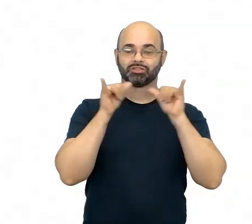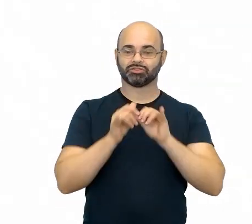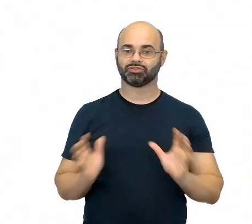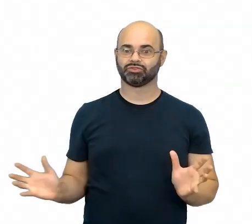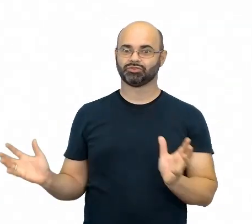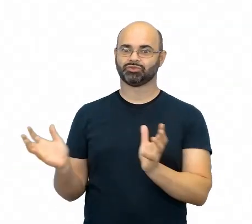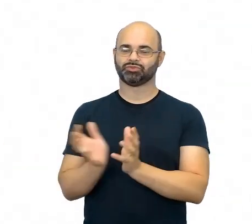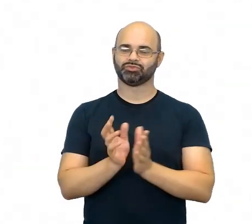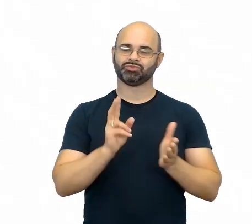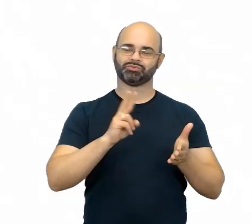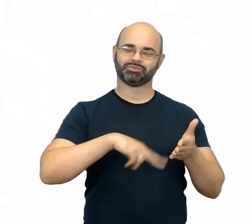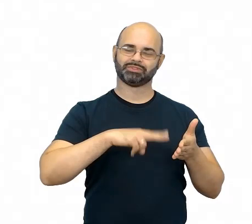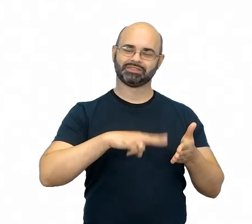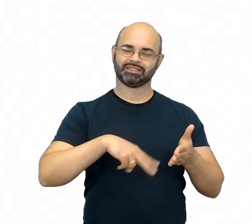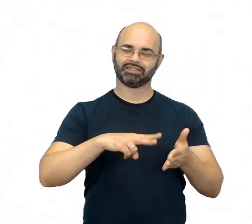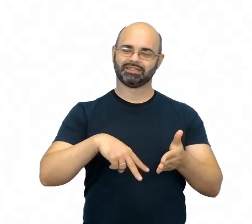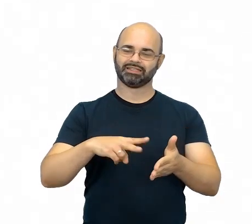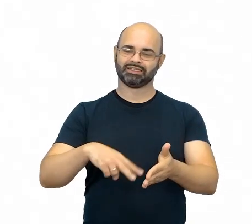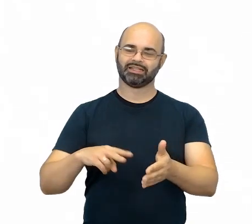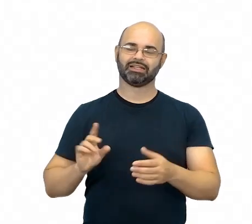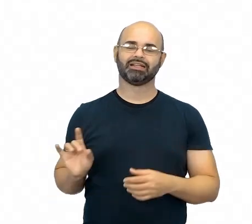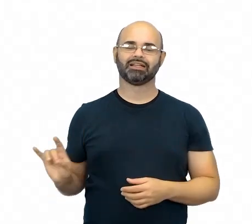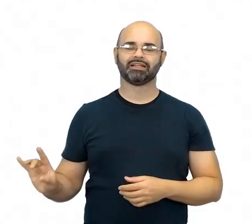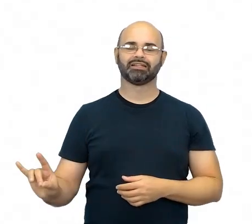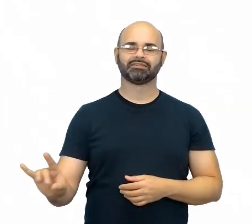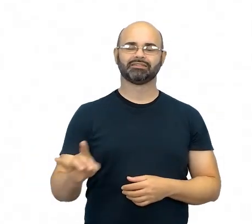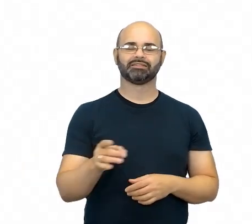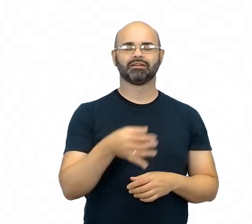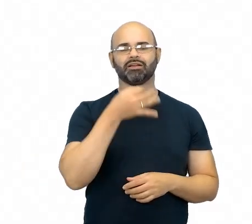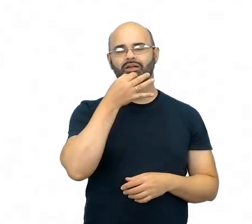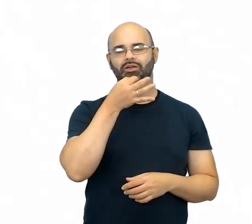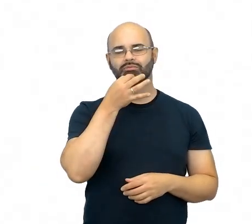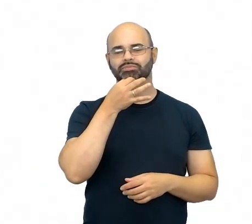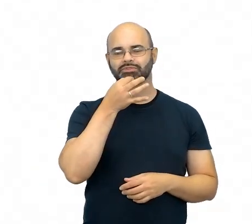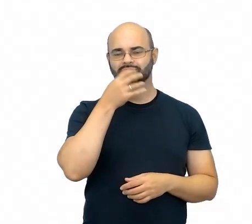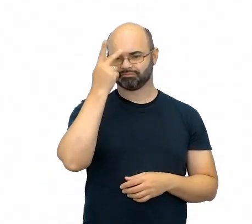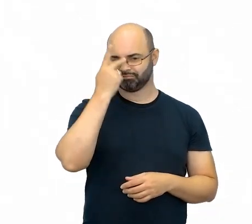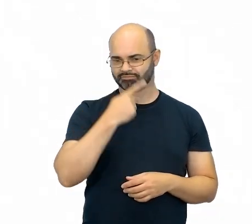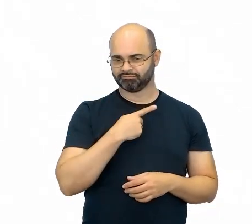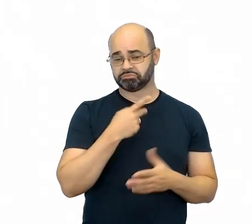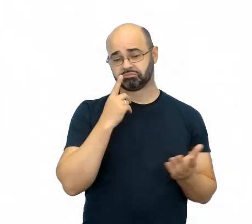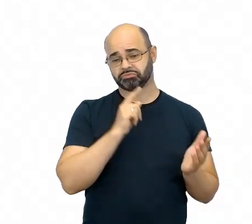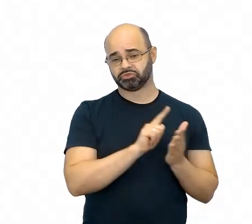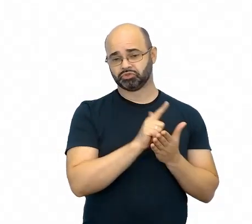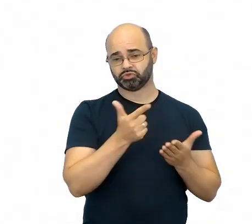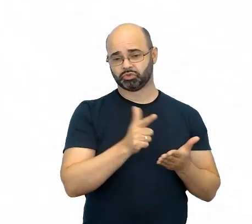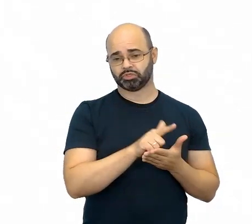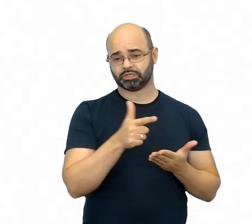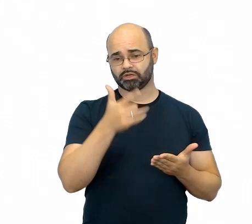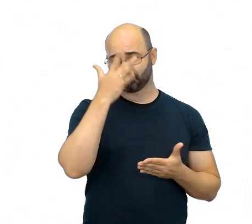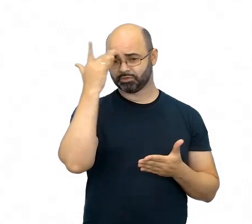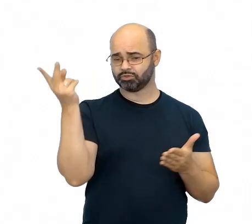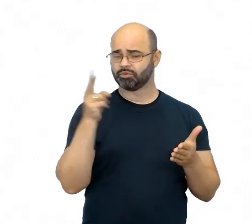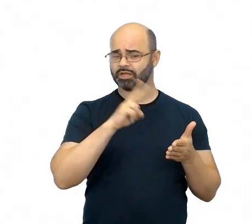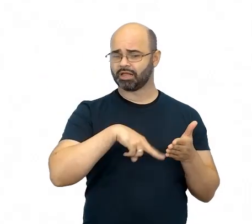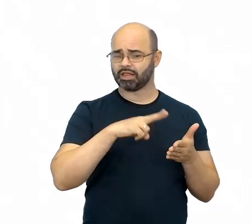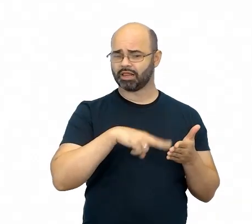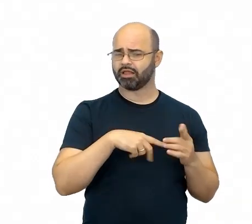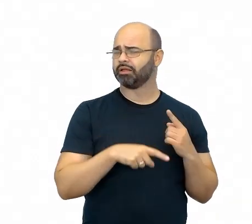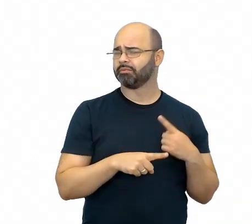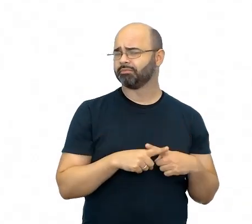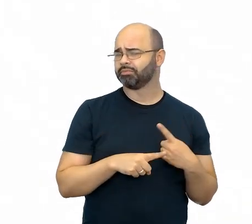responder perguntas de opinião pessoal. Por que as pessoas leem jornais? A